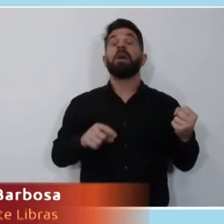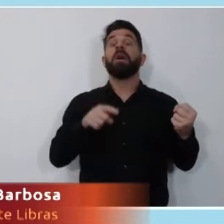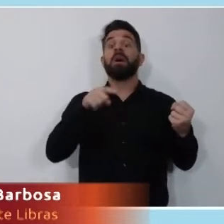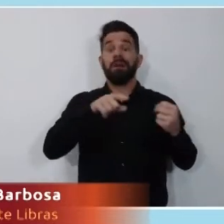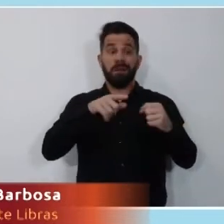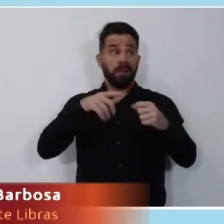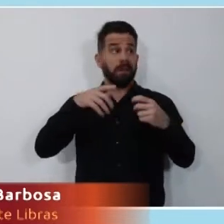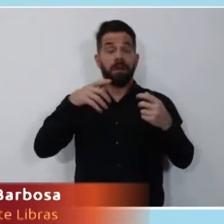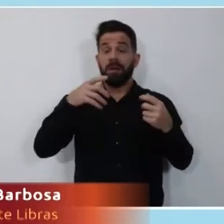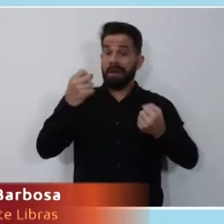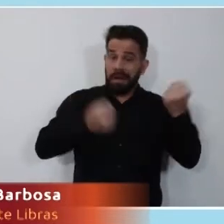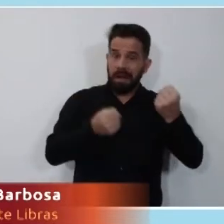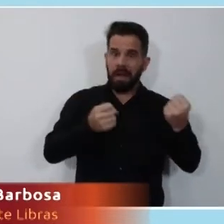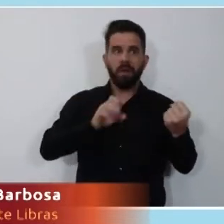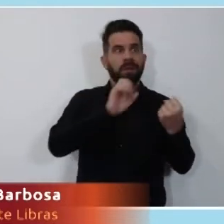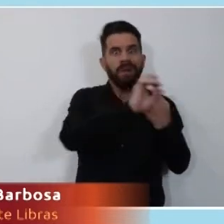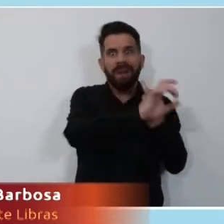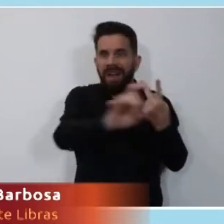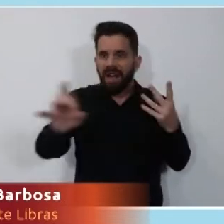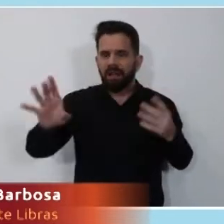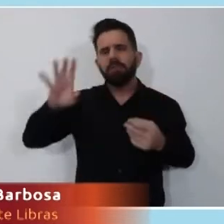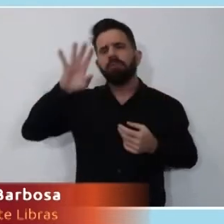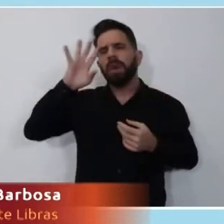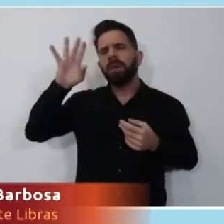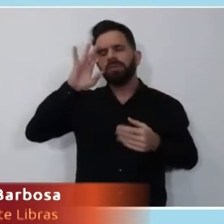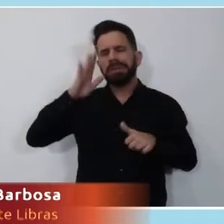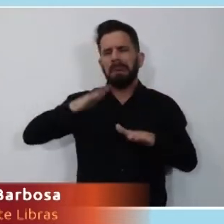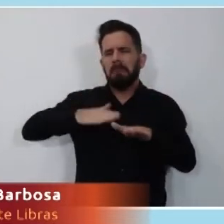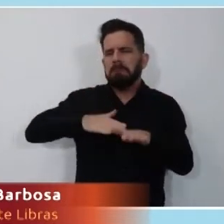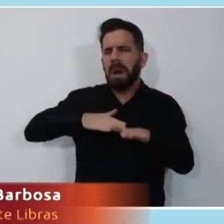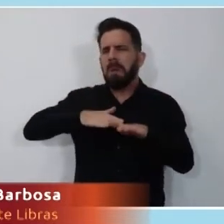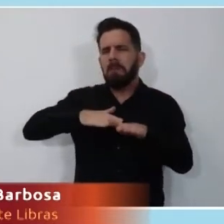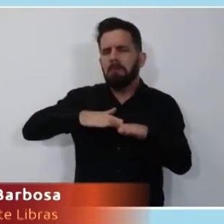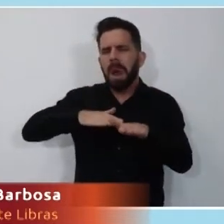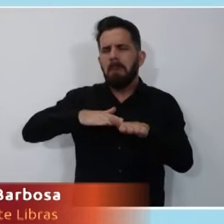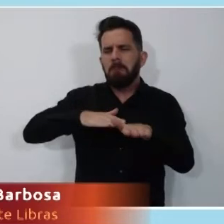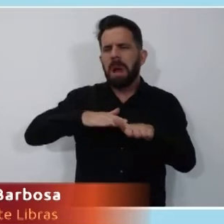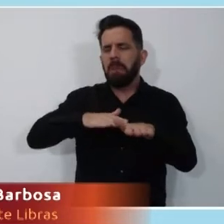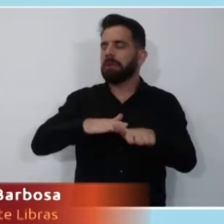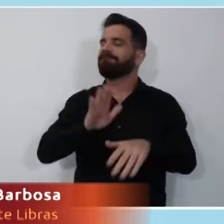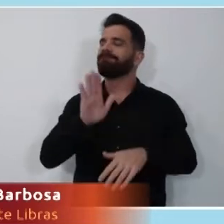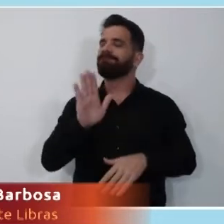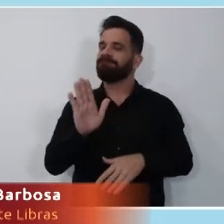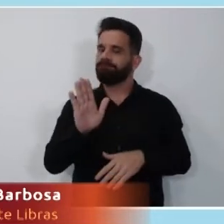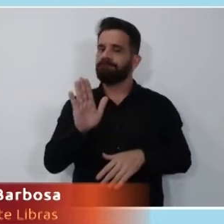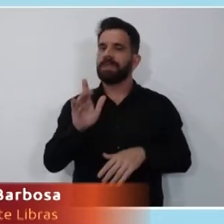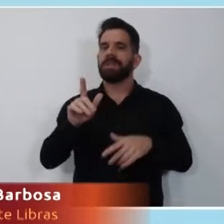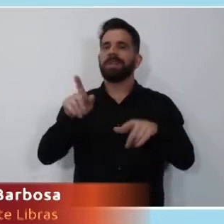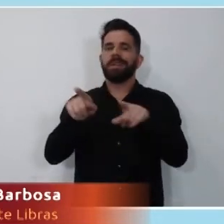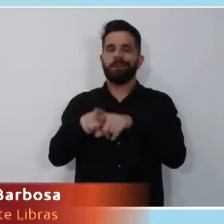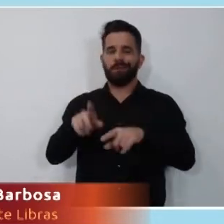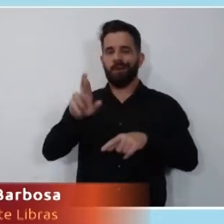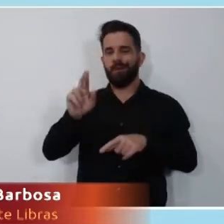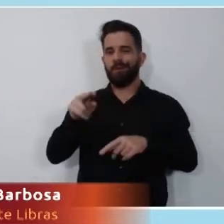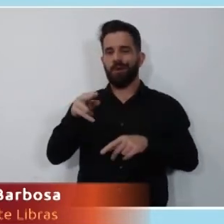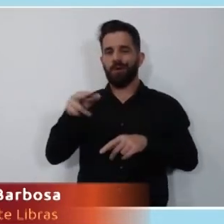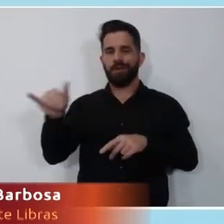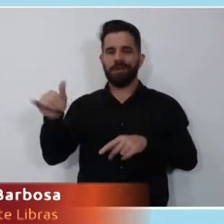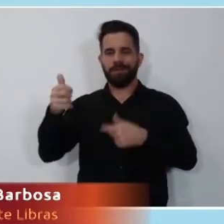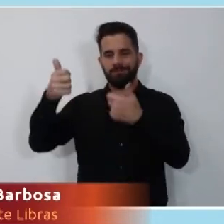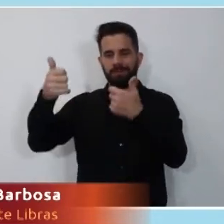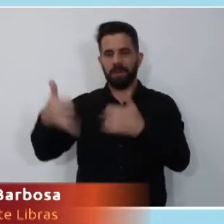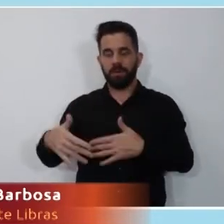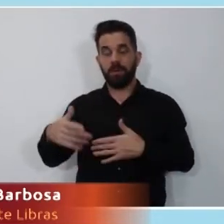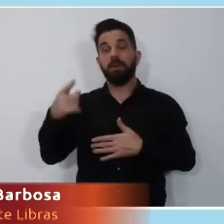grande esforço da mobilidade urbana, como disse o professor, primeiro cultural, né? Que as pessoas percebam que mobilidade é